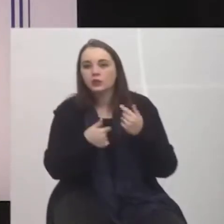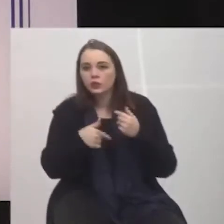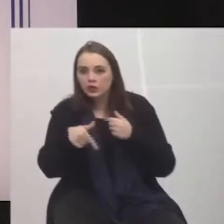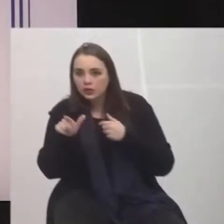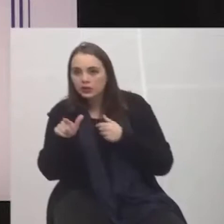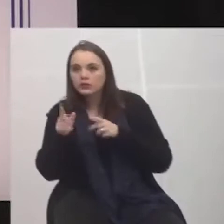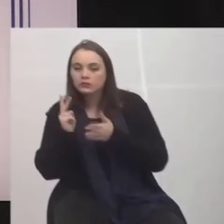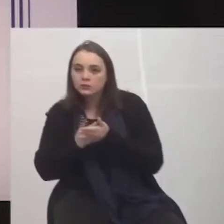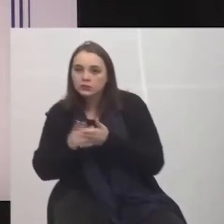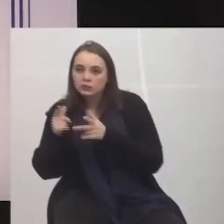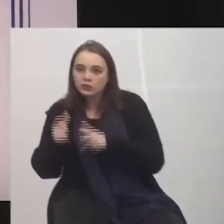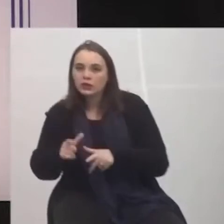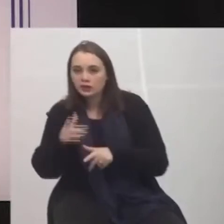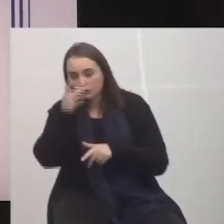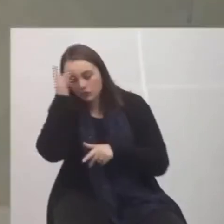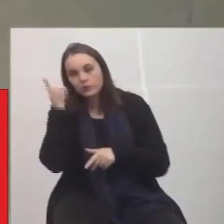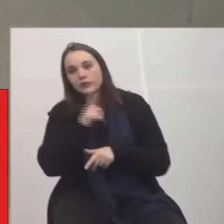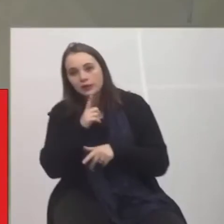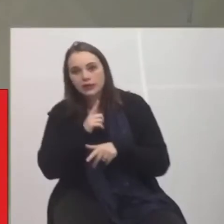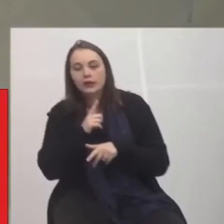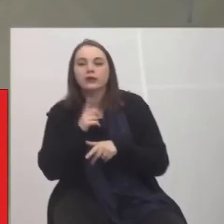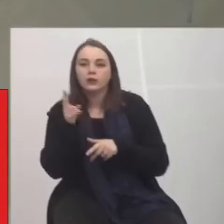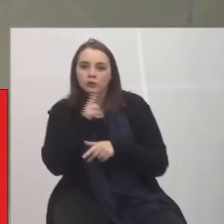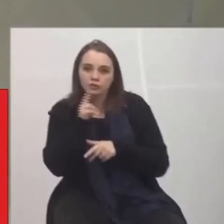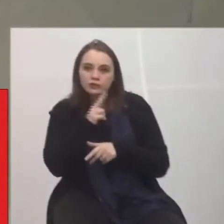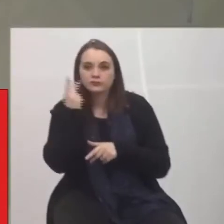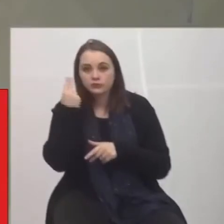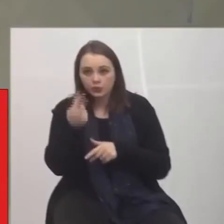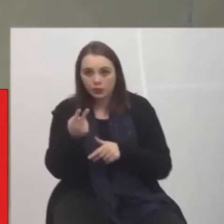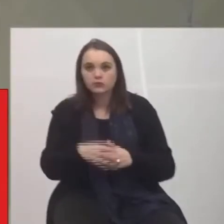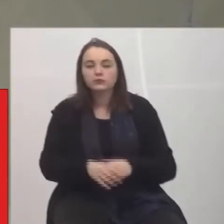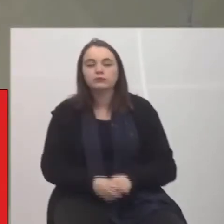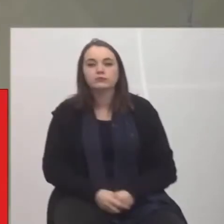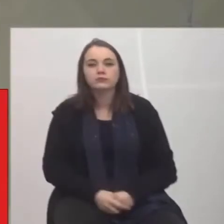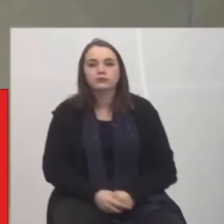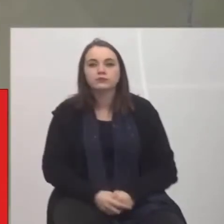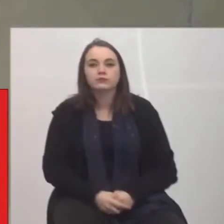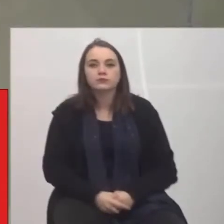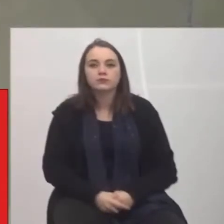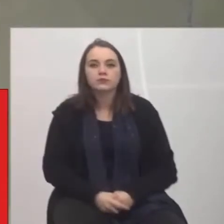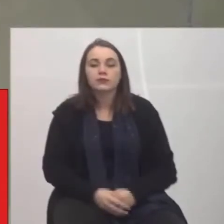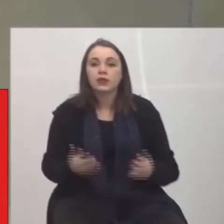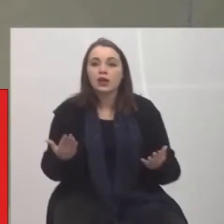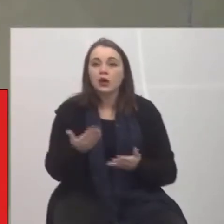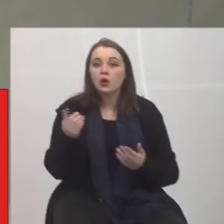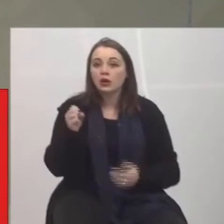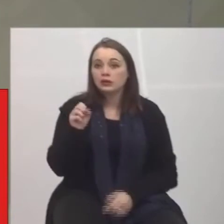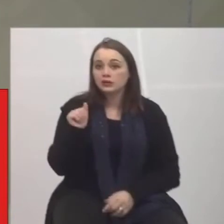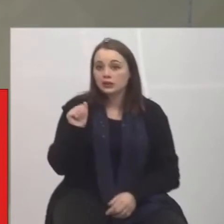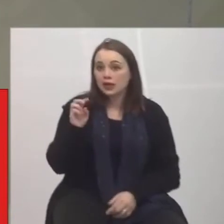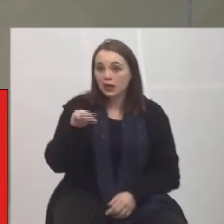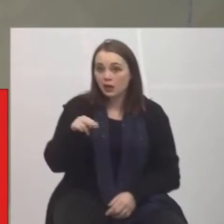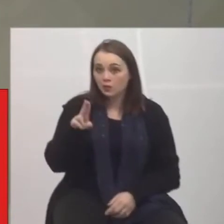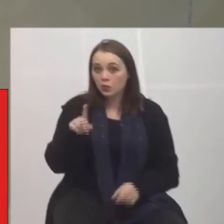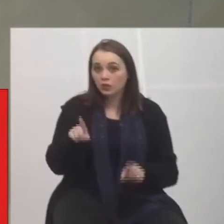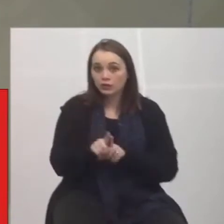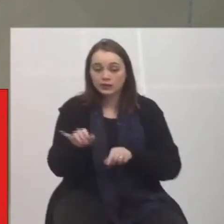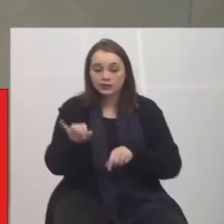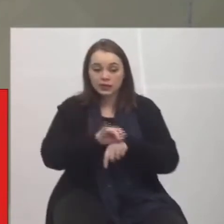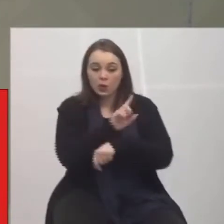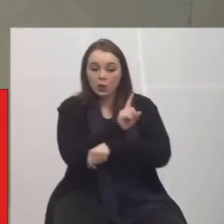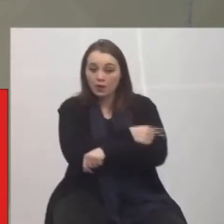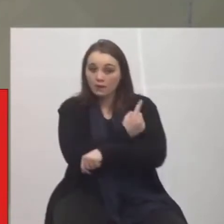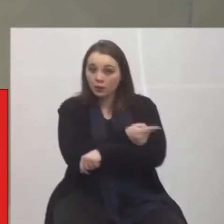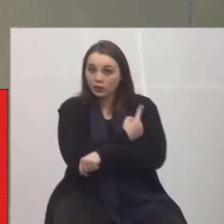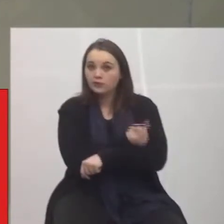que o paciente de emergência comum, né? No SAMU e na central de ambulâncias, então, a gente traz